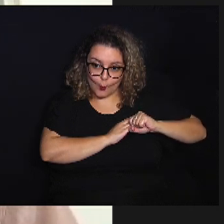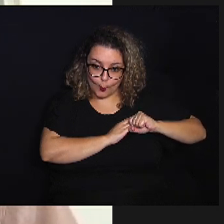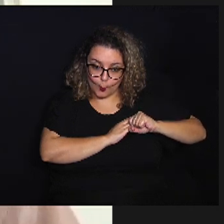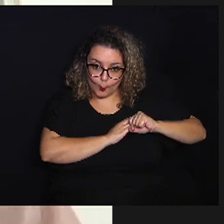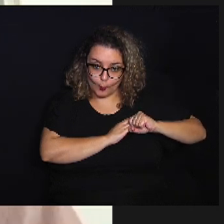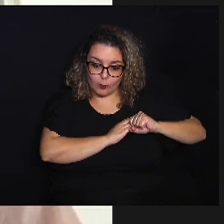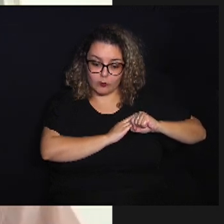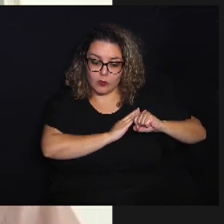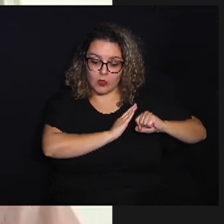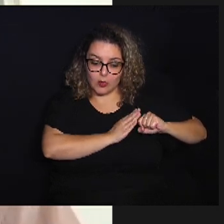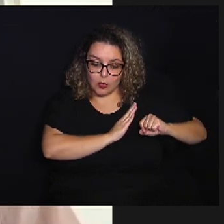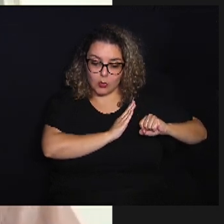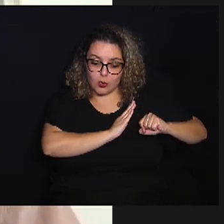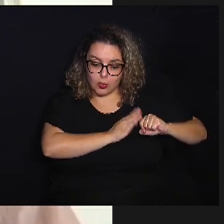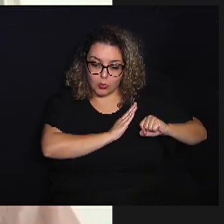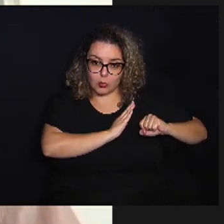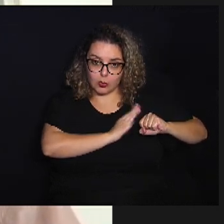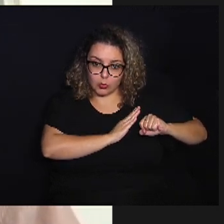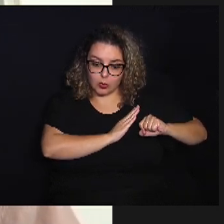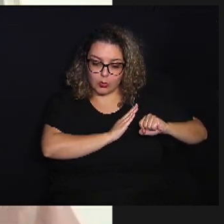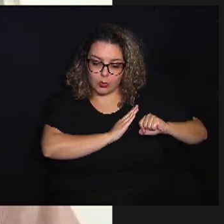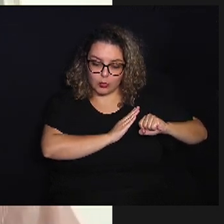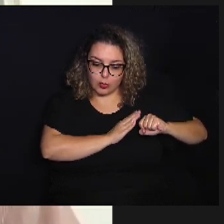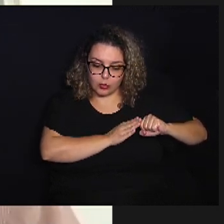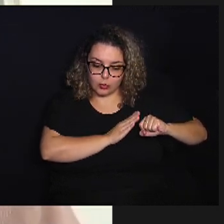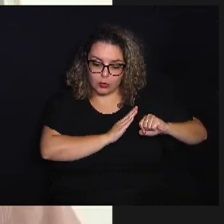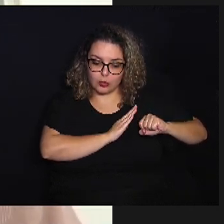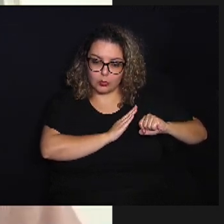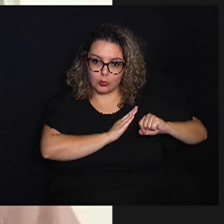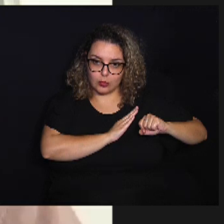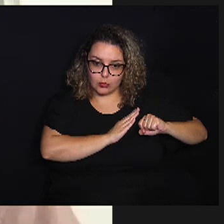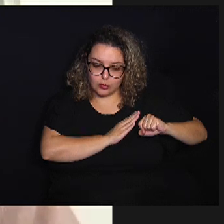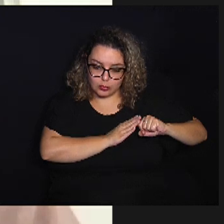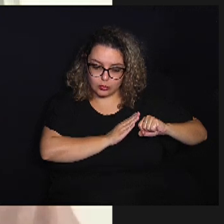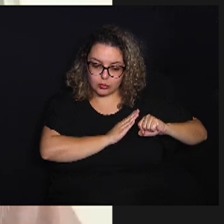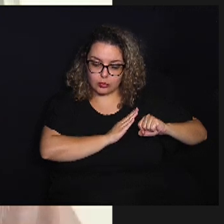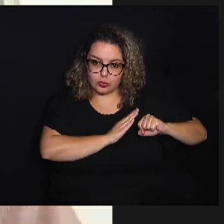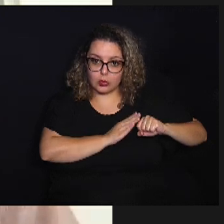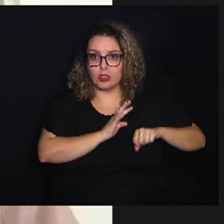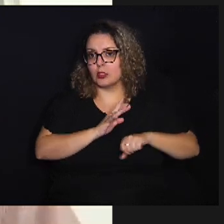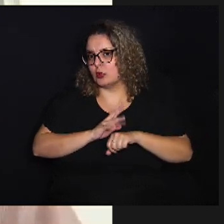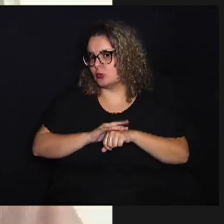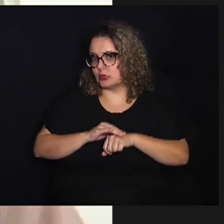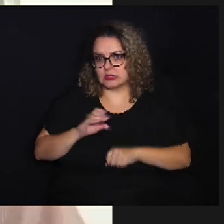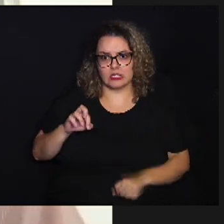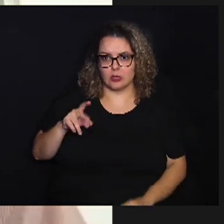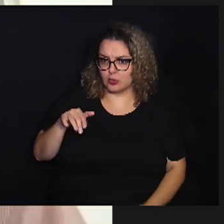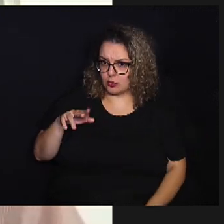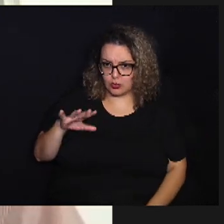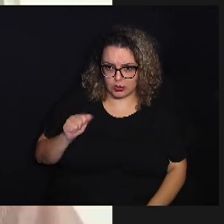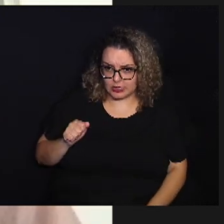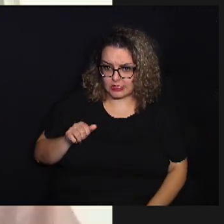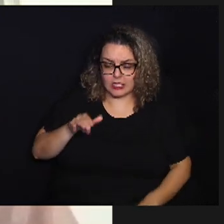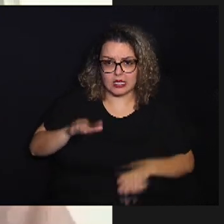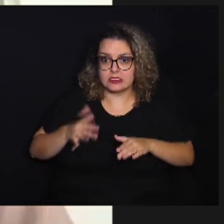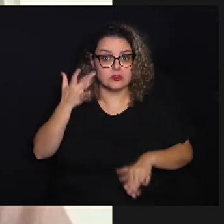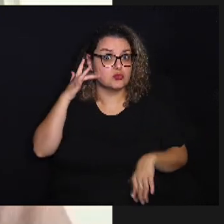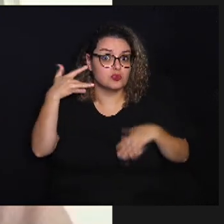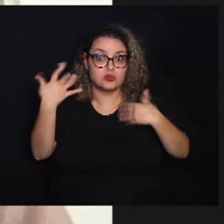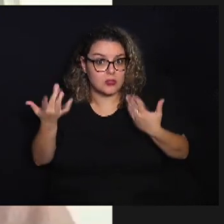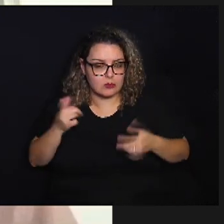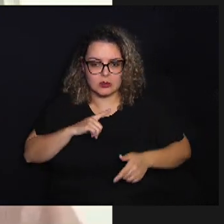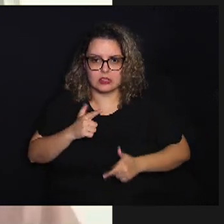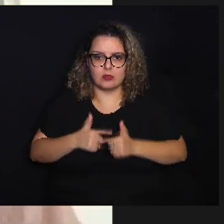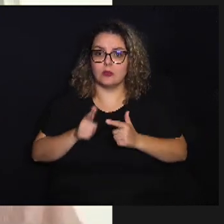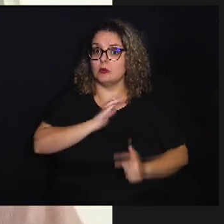frequência cardíaca. E pessoas que já possuem doenças crônicas, que muitas vezes até desconhecem que existe um problema